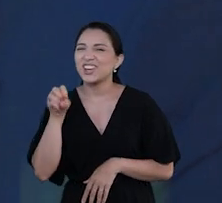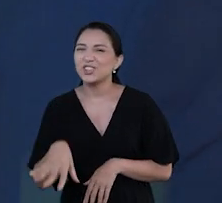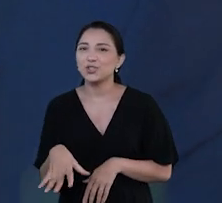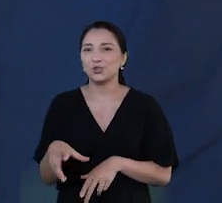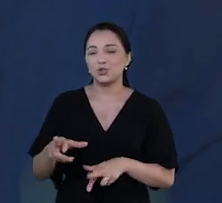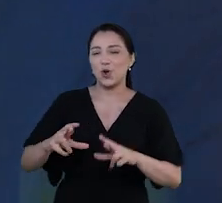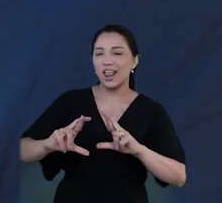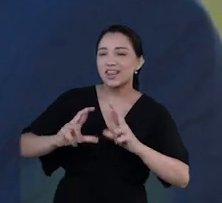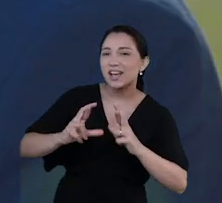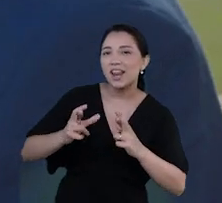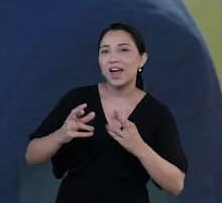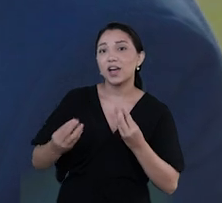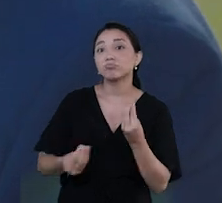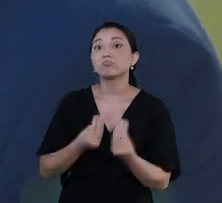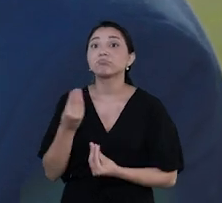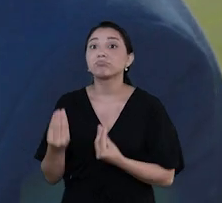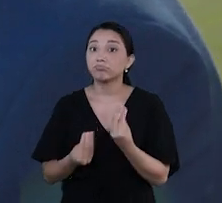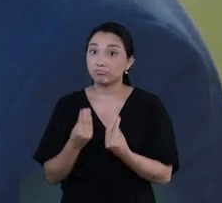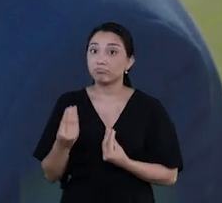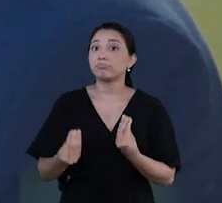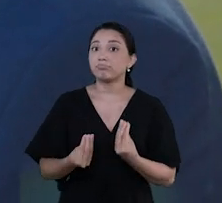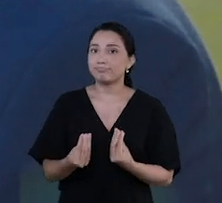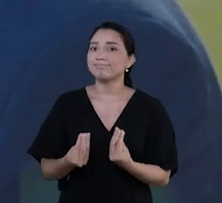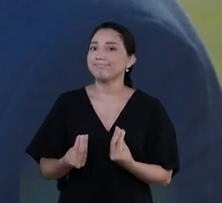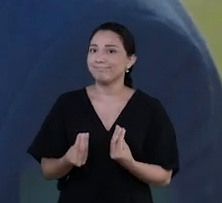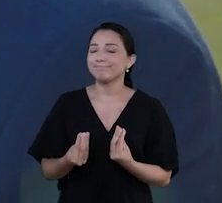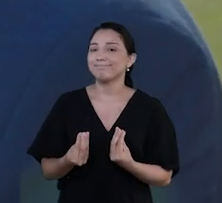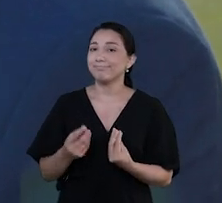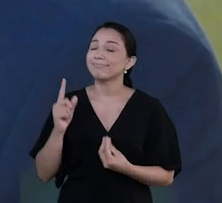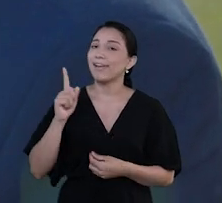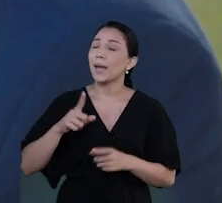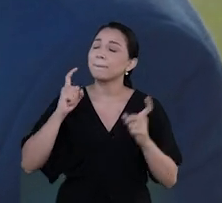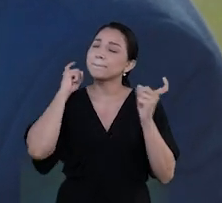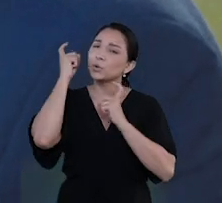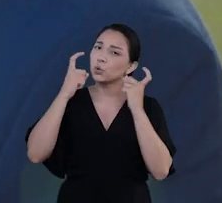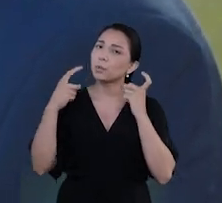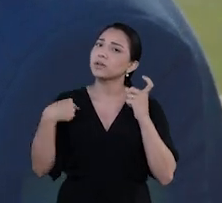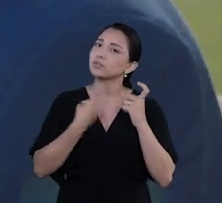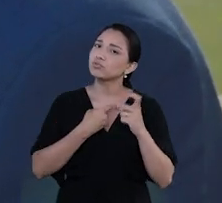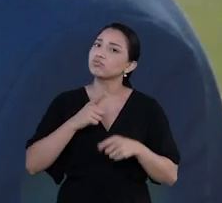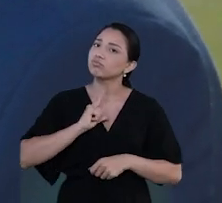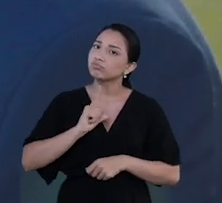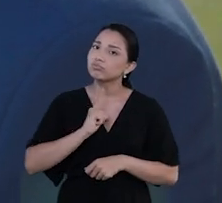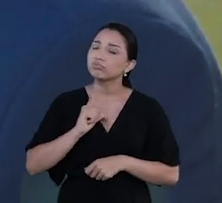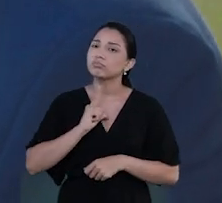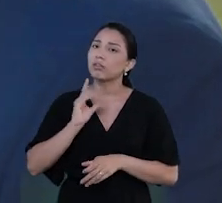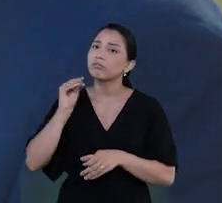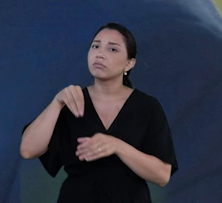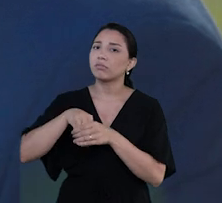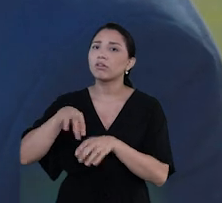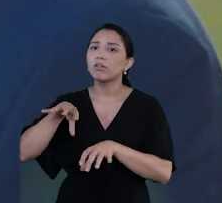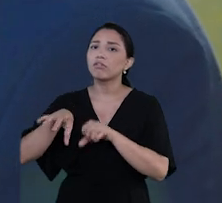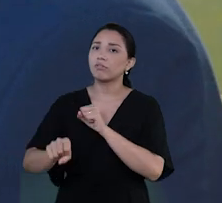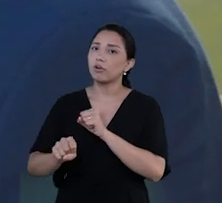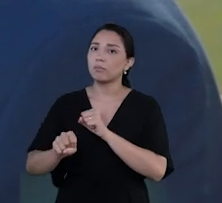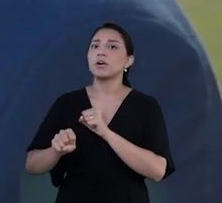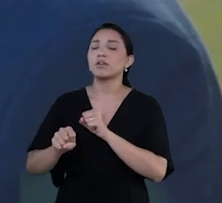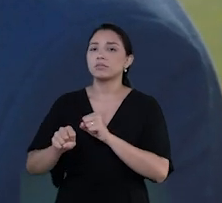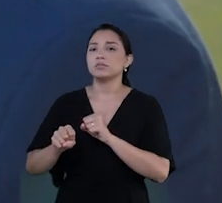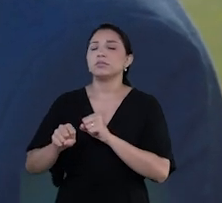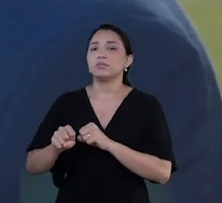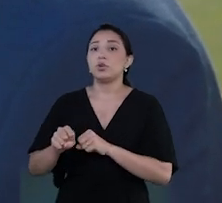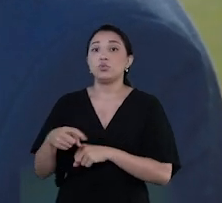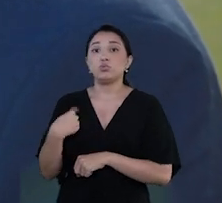reciclagem Então isso é também uma preocupação né que temos na formação dos nossos estudantes não